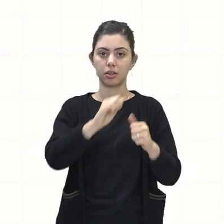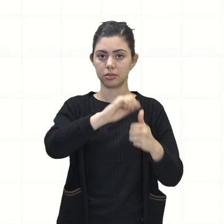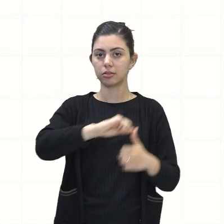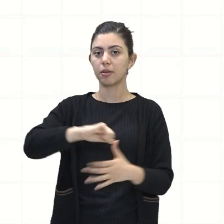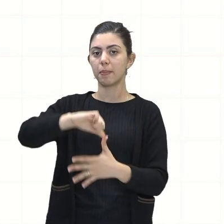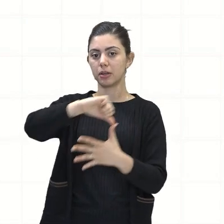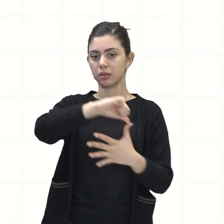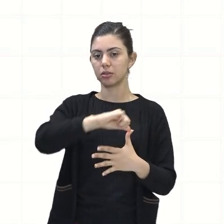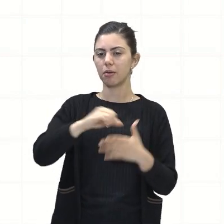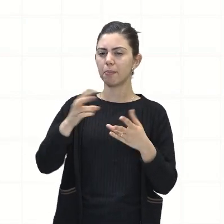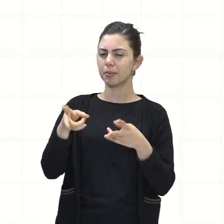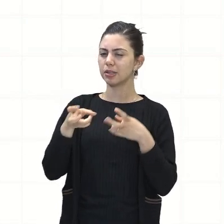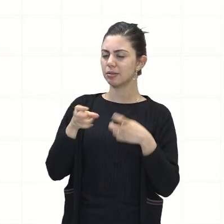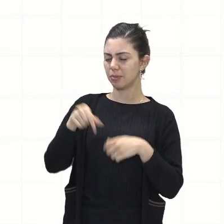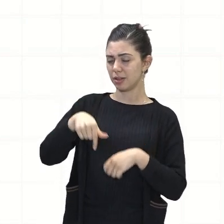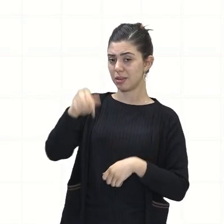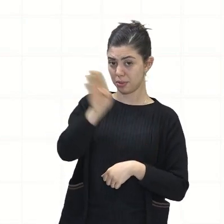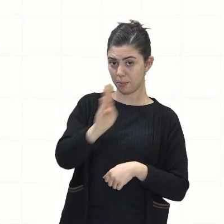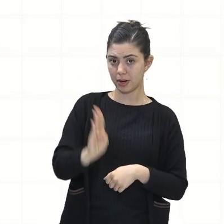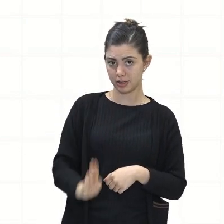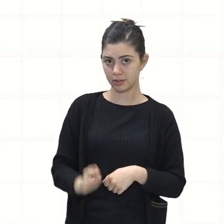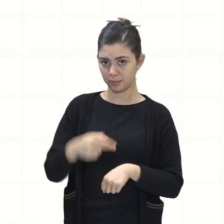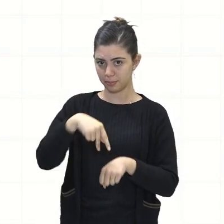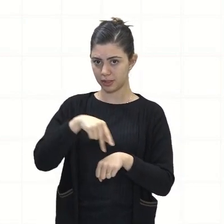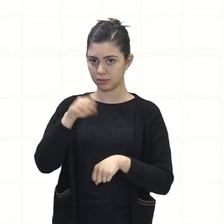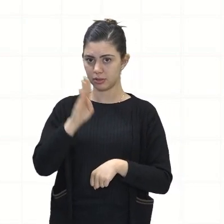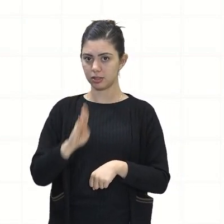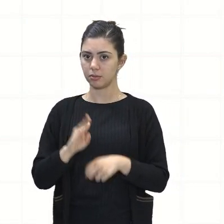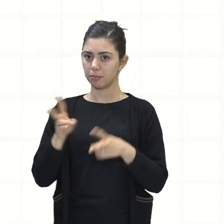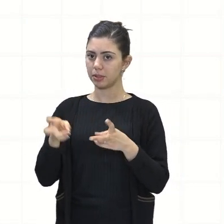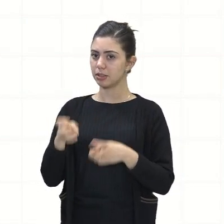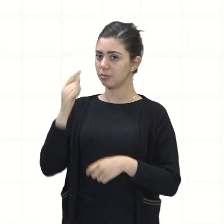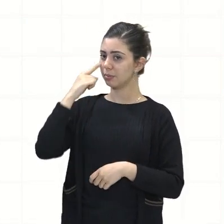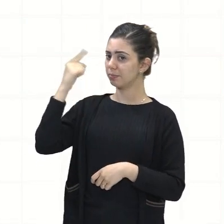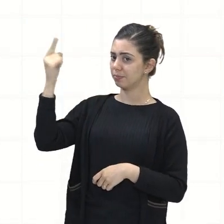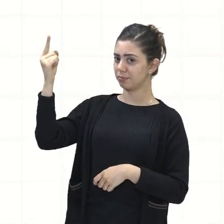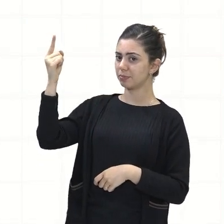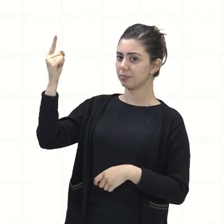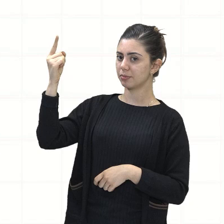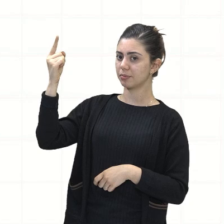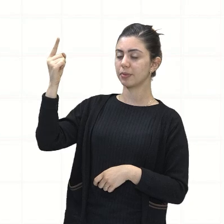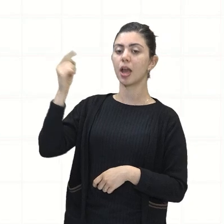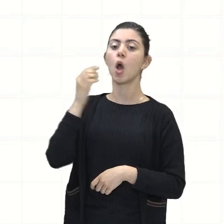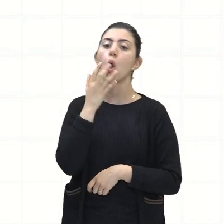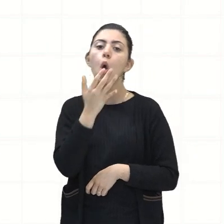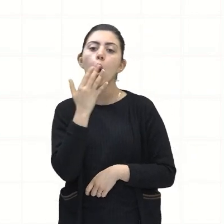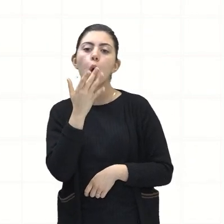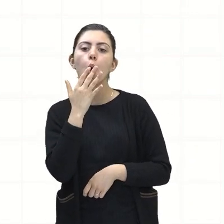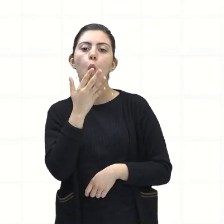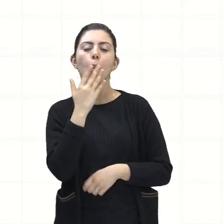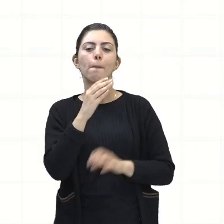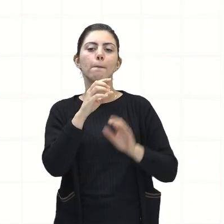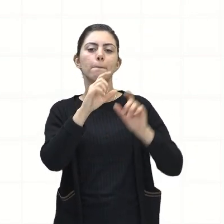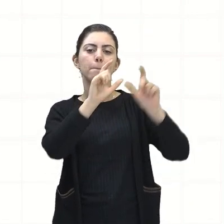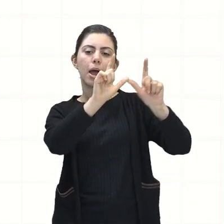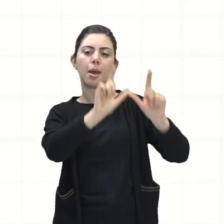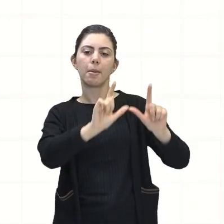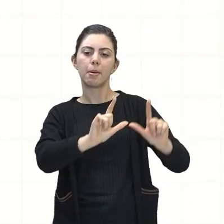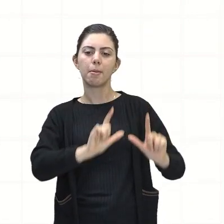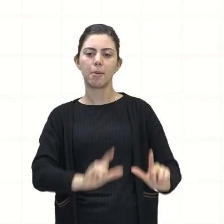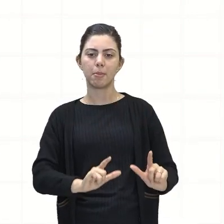aqui no território brasileiro primeiro. Essa nossa legenda aqui, ó, ela está mostrando as cores, né, dessas áreas que são